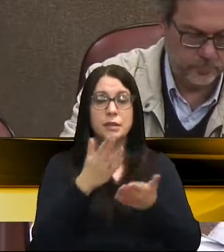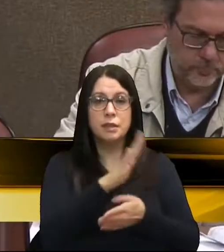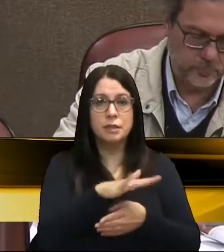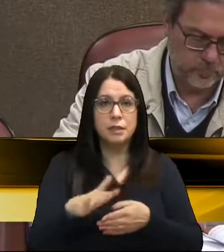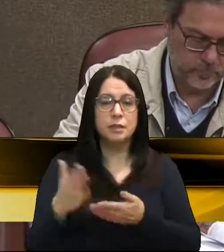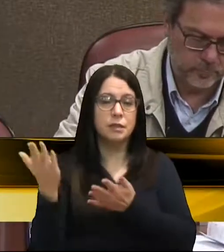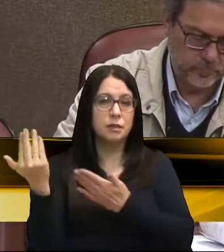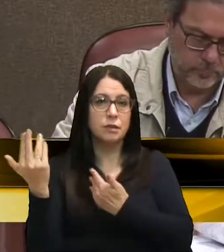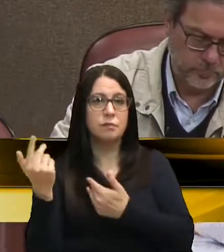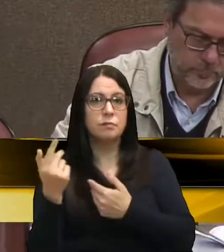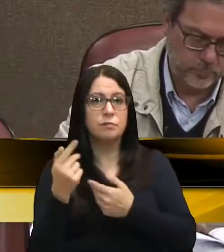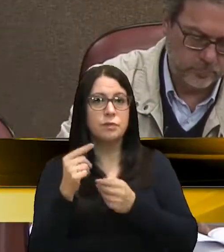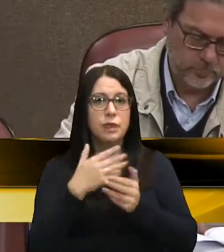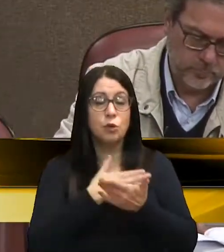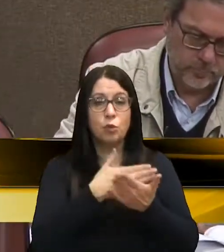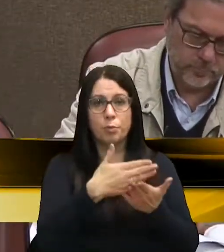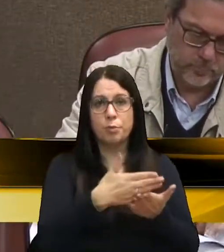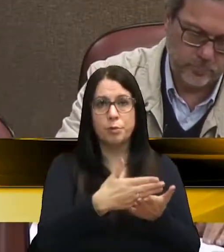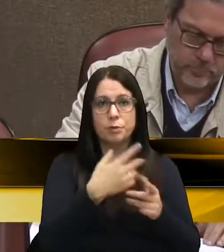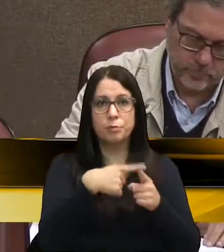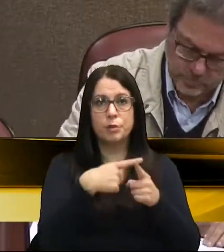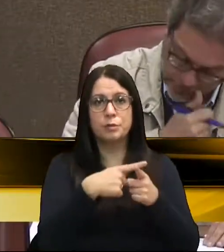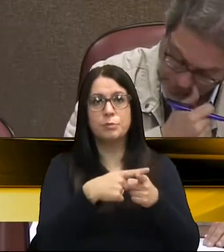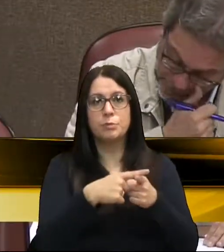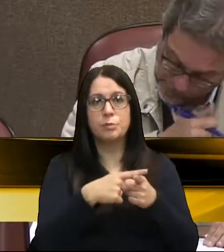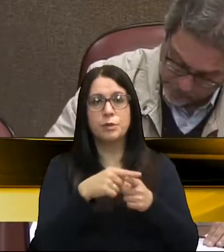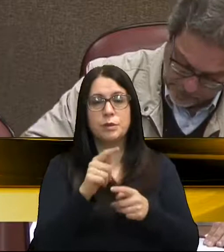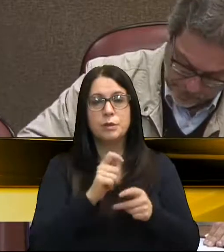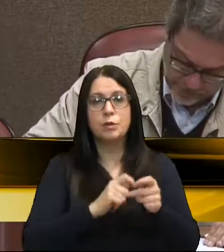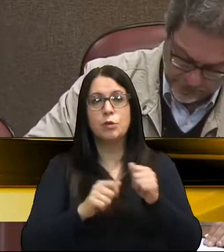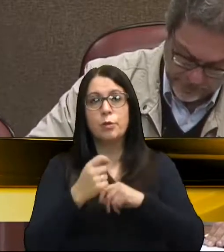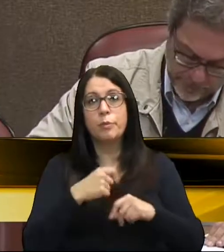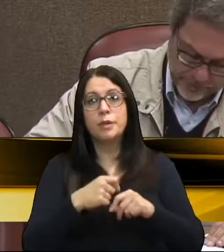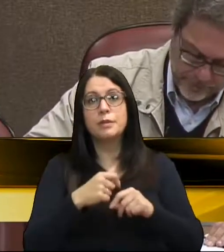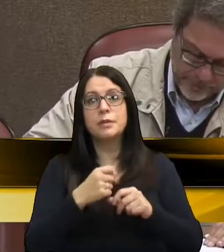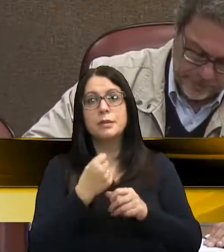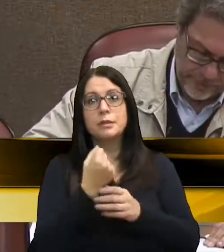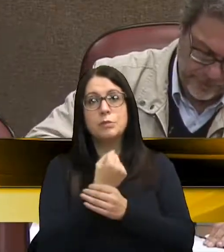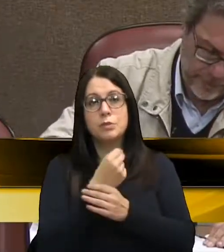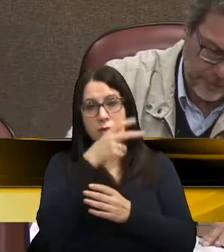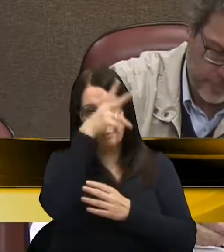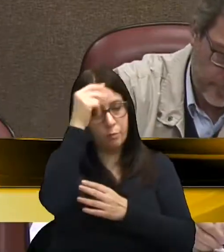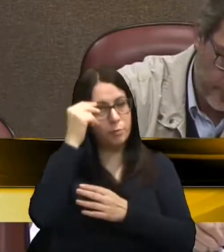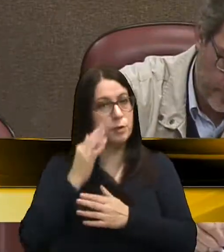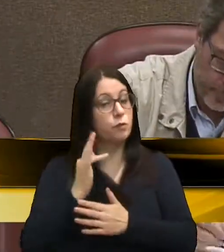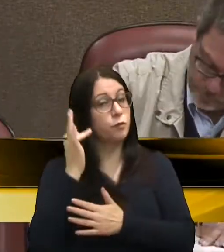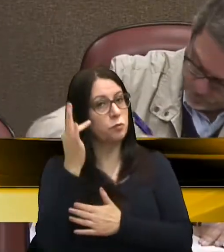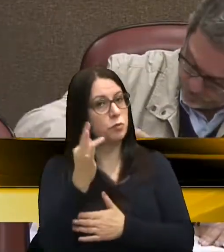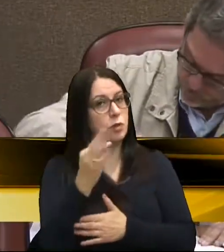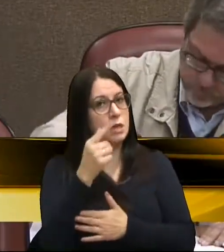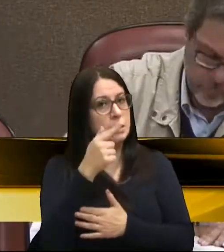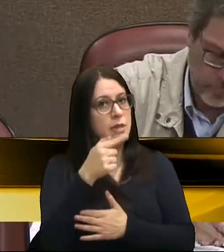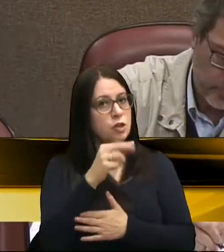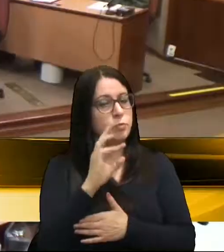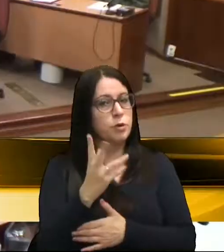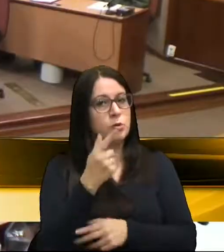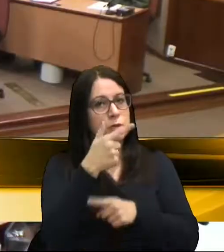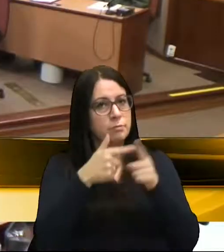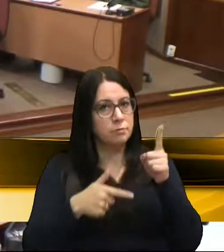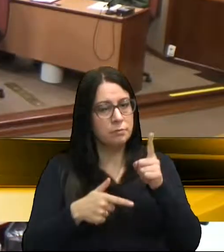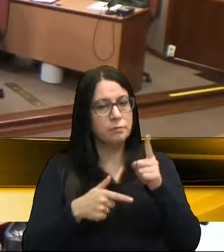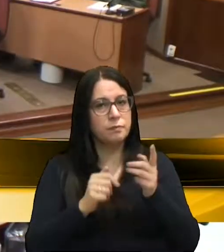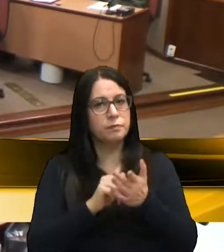o adolescente lá na ponta, porque aí nós estaremos economizando em segurança pública no futuro. Então são 7,5 milhões que